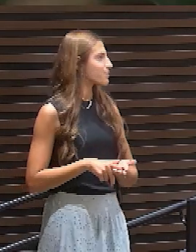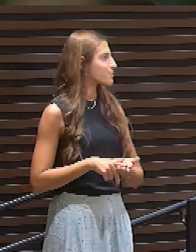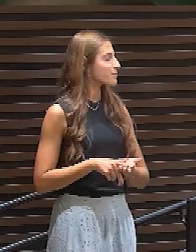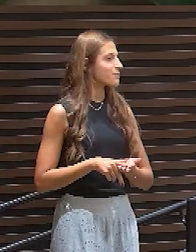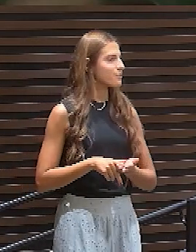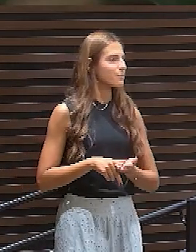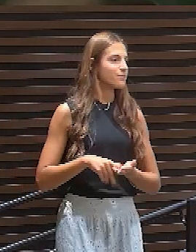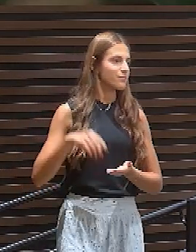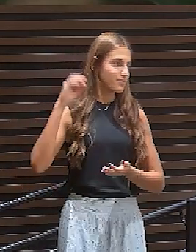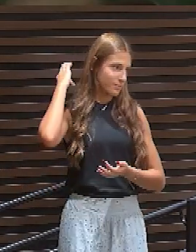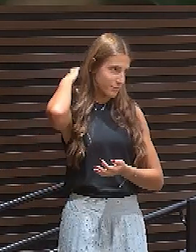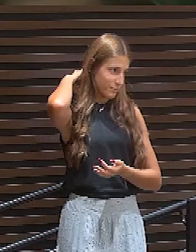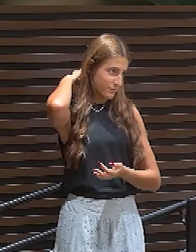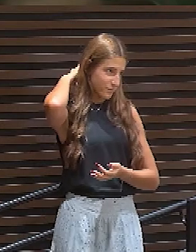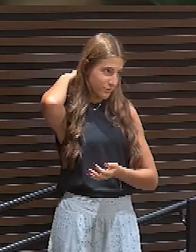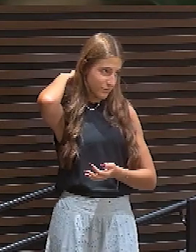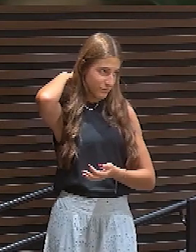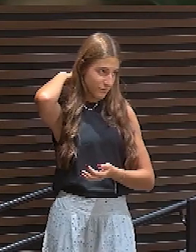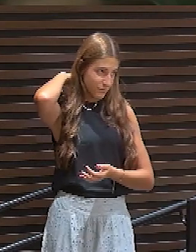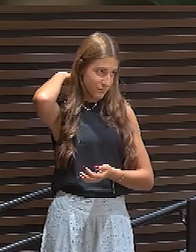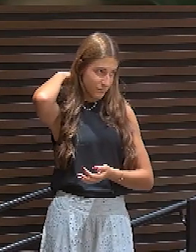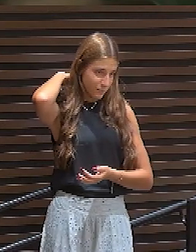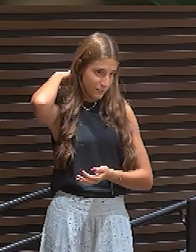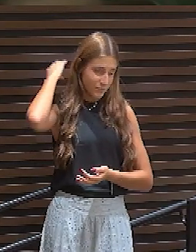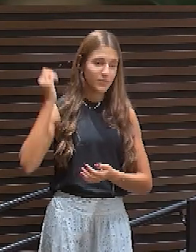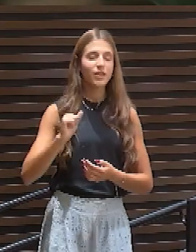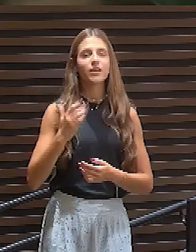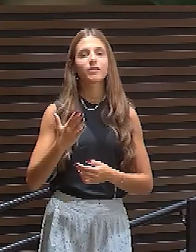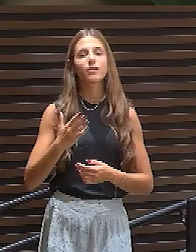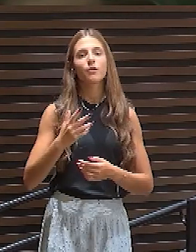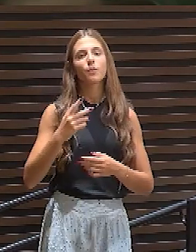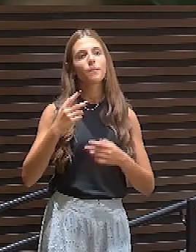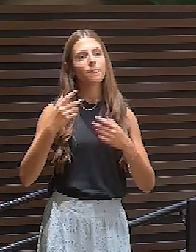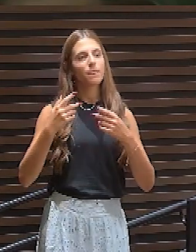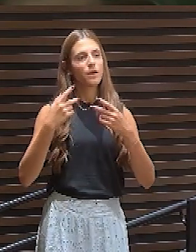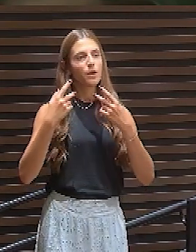Então o professor dizia 5, 7, 9,